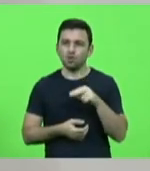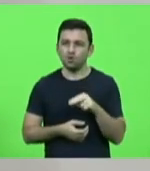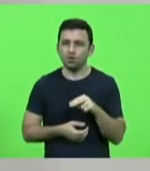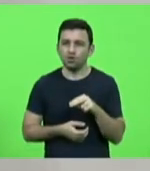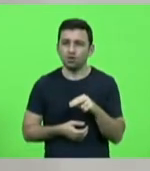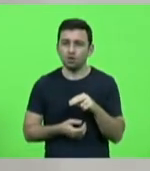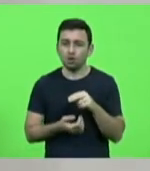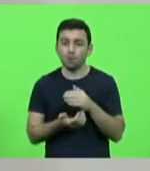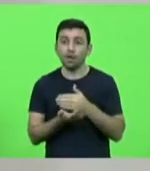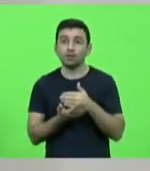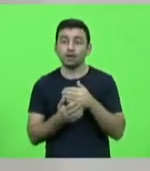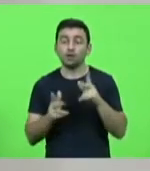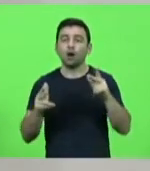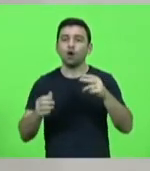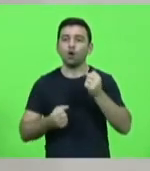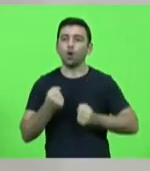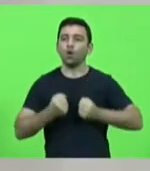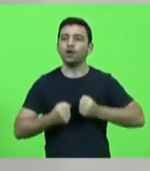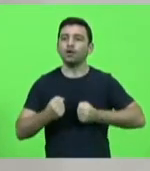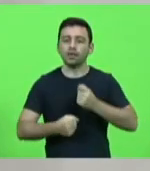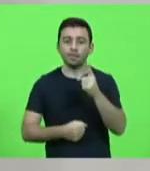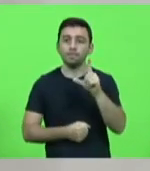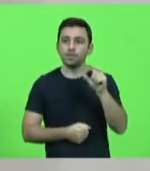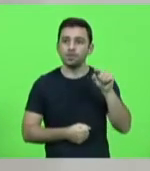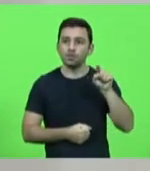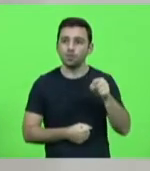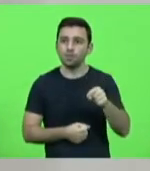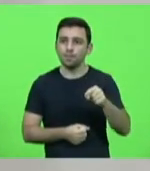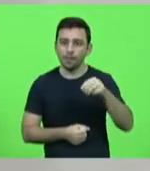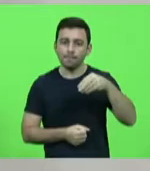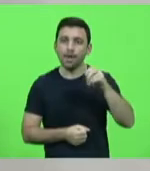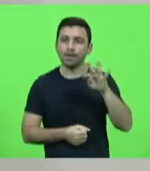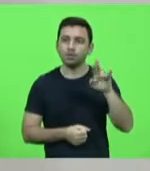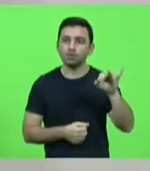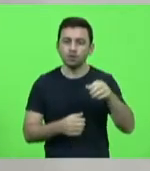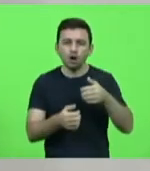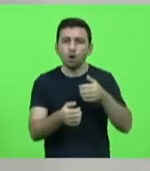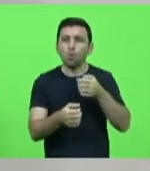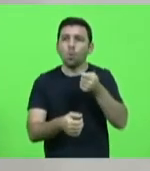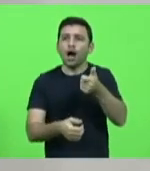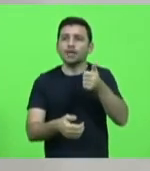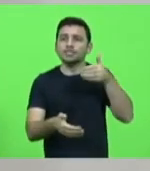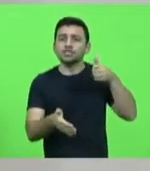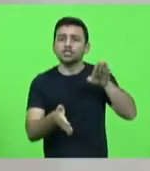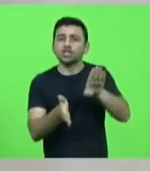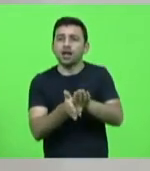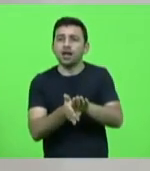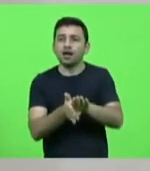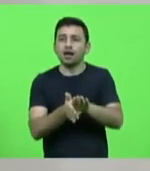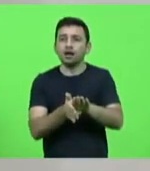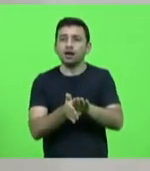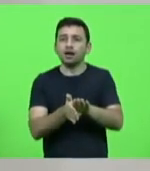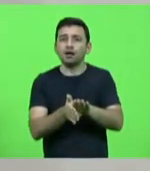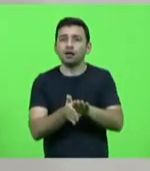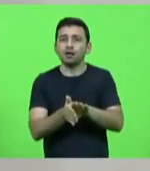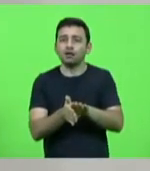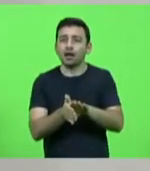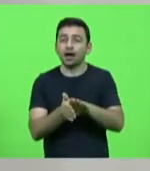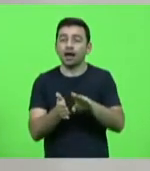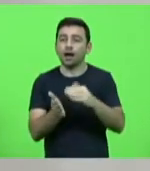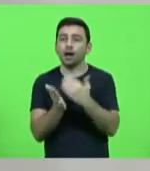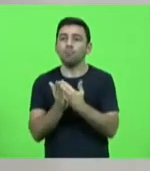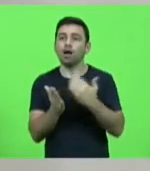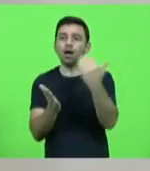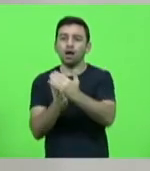uma corrida de 1.000 metros, daí, quando falta 50 para chegar, levam a linha de chegada para mais 200